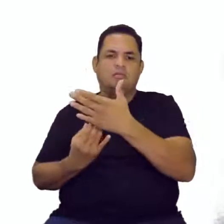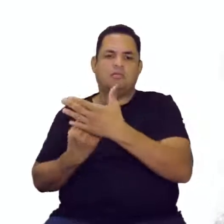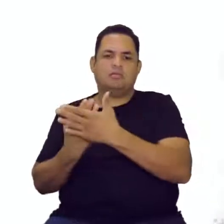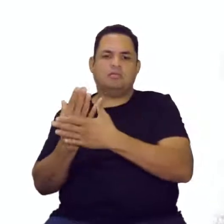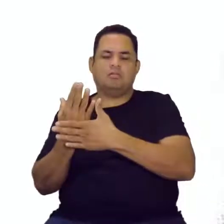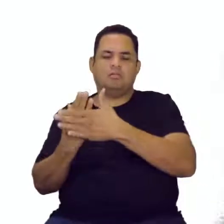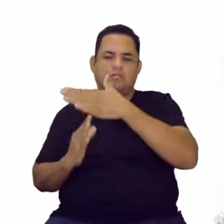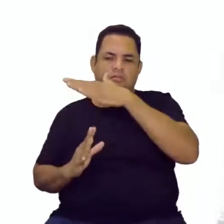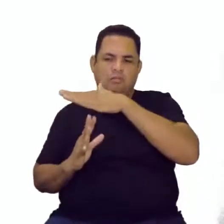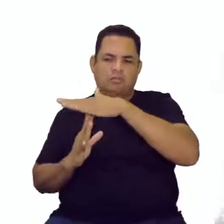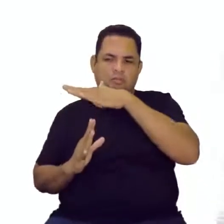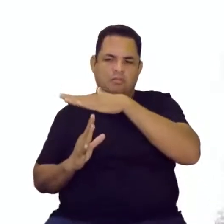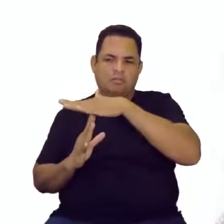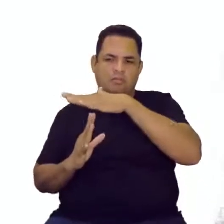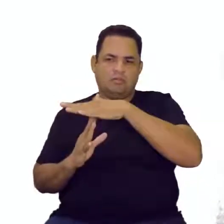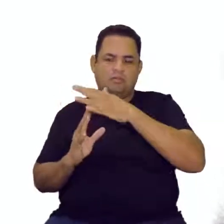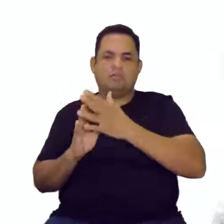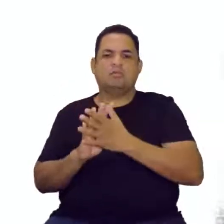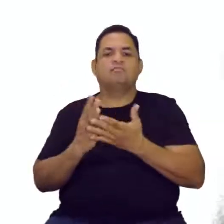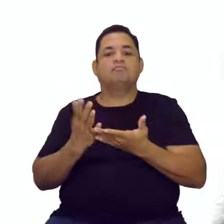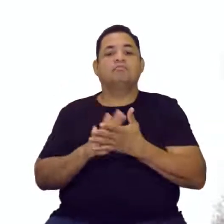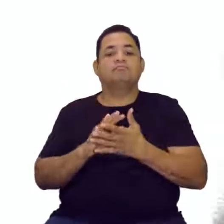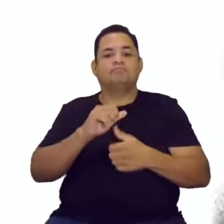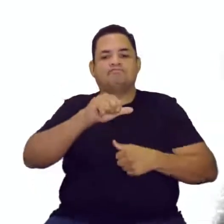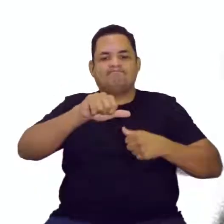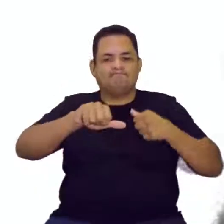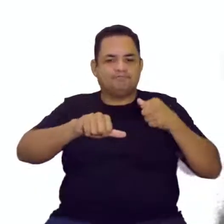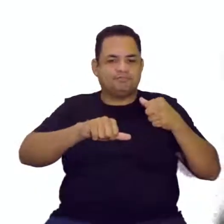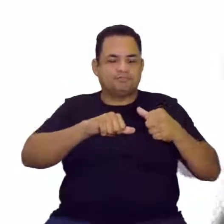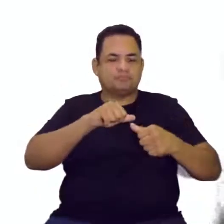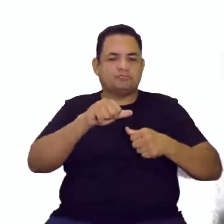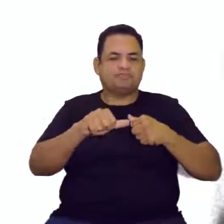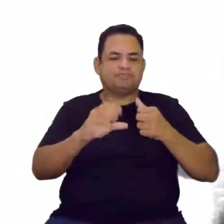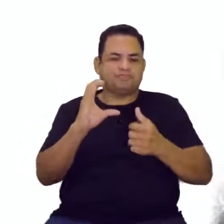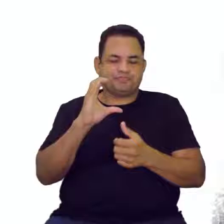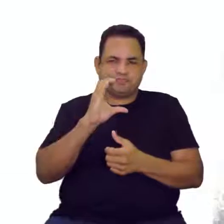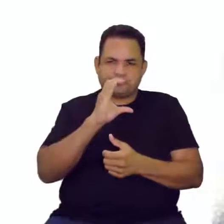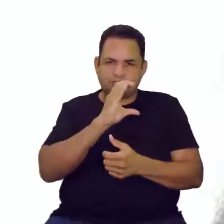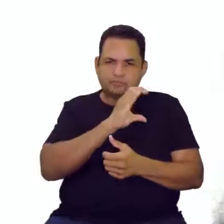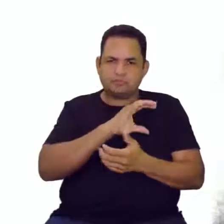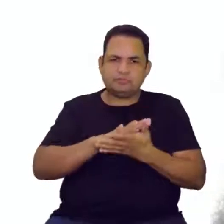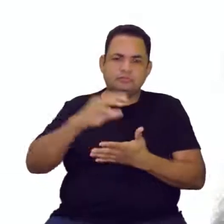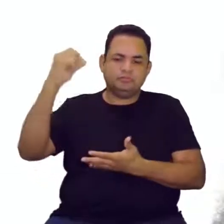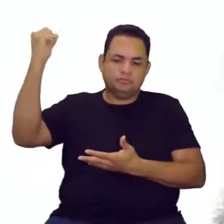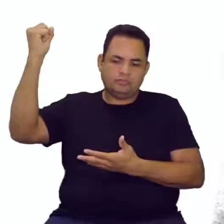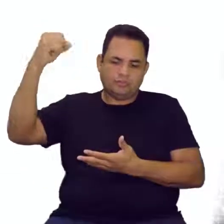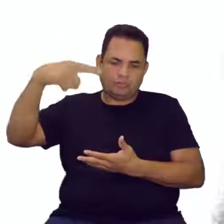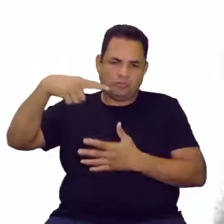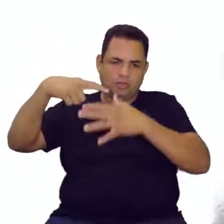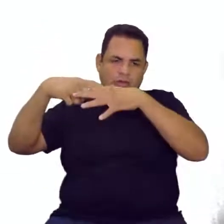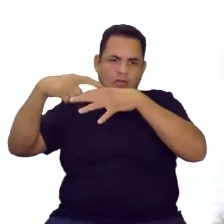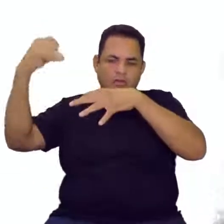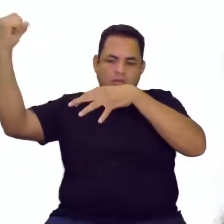efeito estufa, gerando mais calor. Então, o natural seria, vem a luz do Sol,